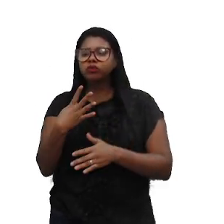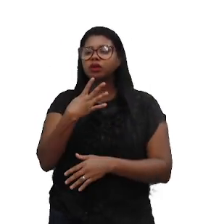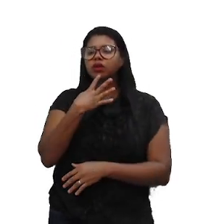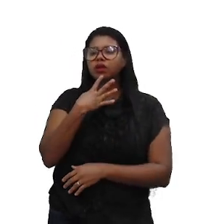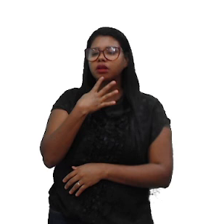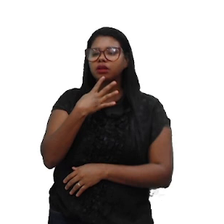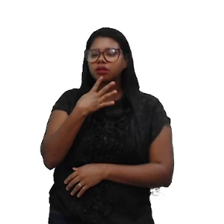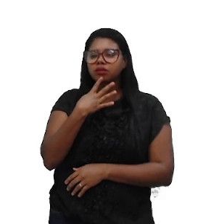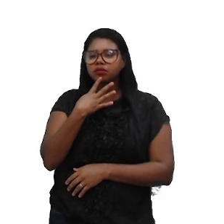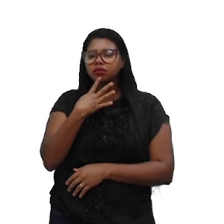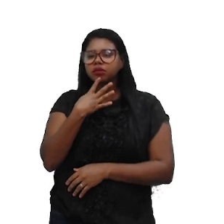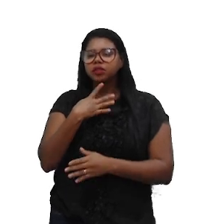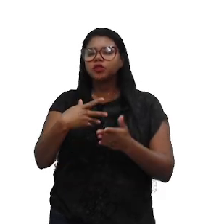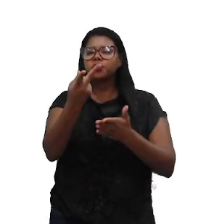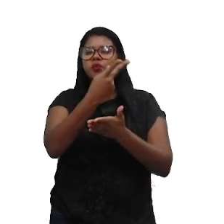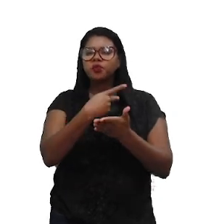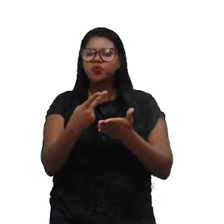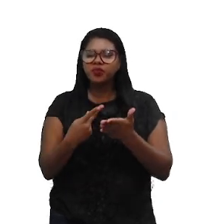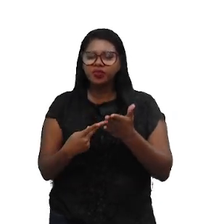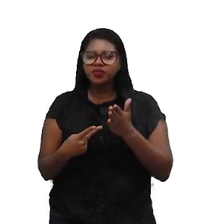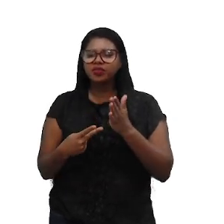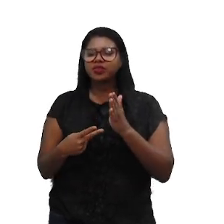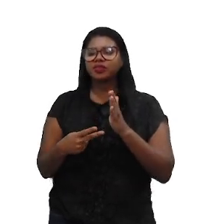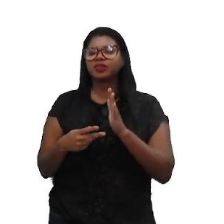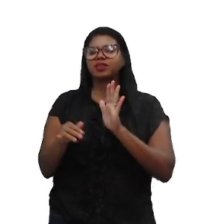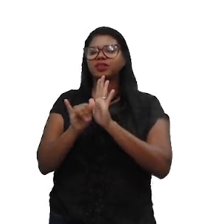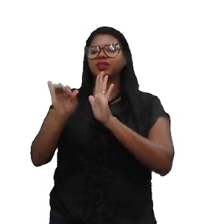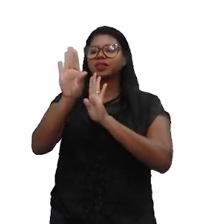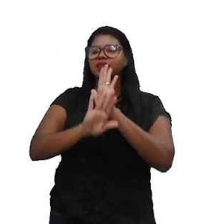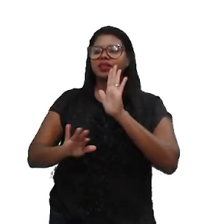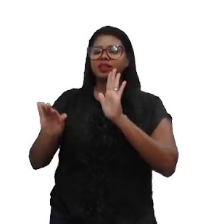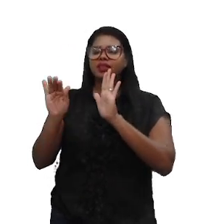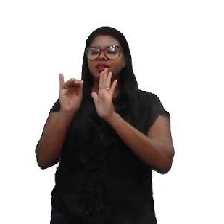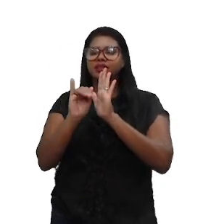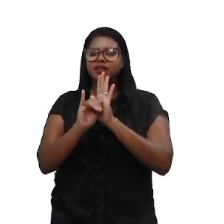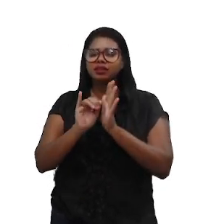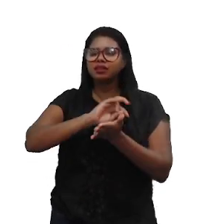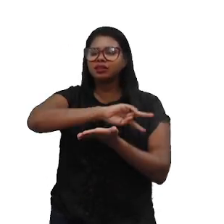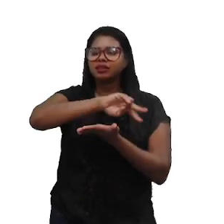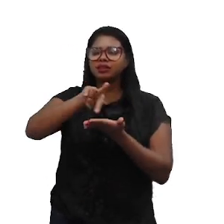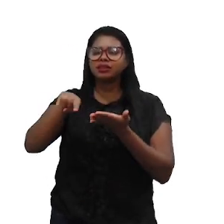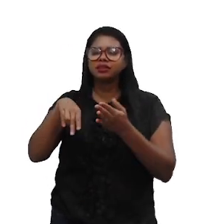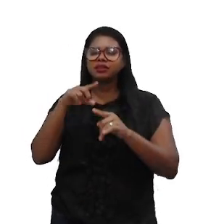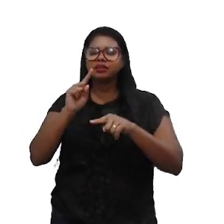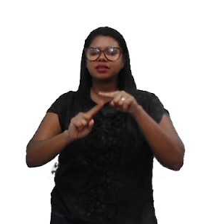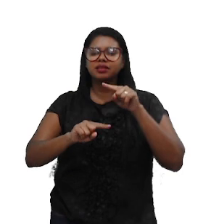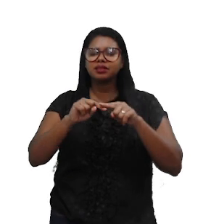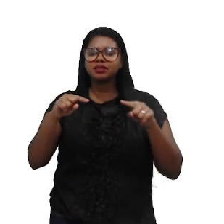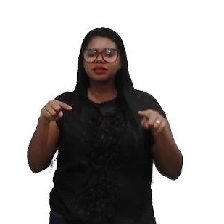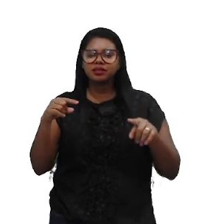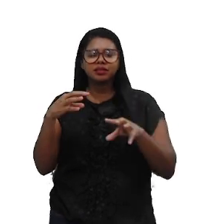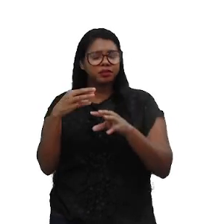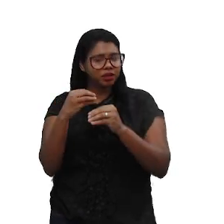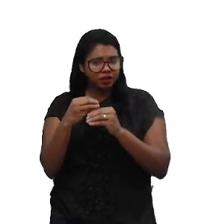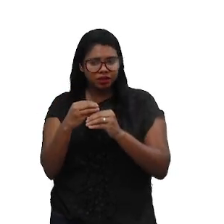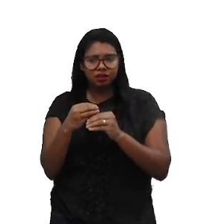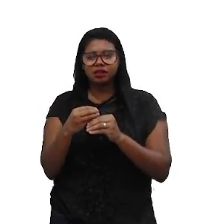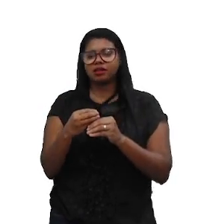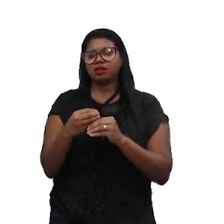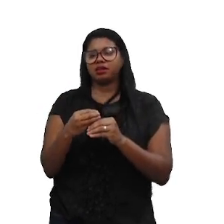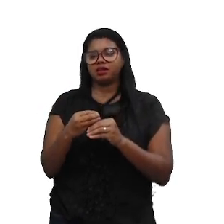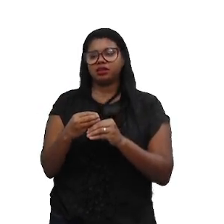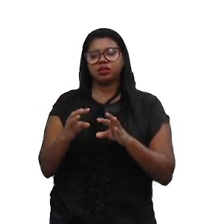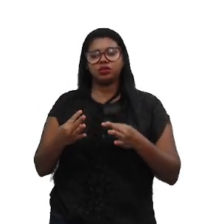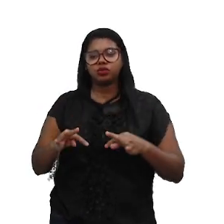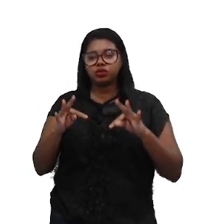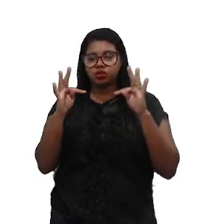tipos de ilustração. Porque a ilustração ela se faz presente em diversos tipos de materiais, tanto os físicos, tanto os